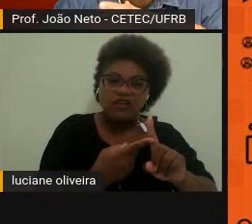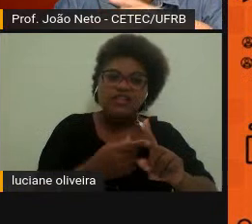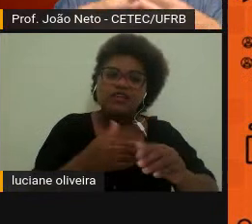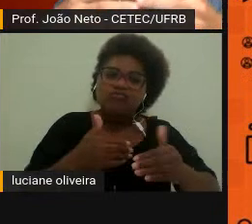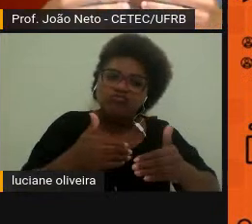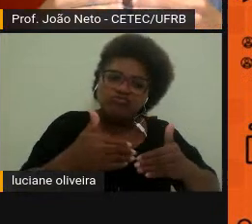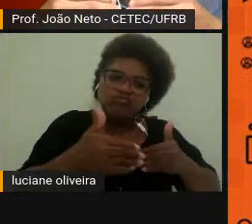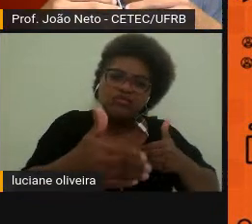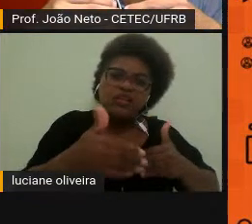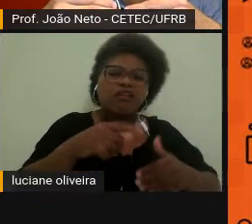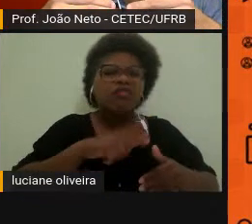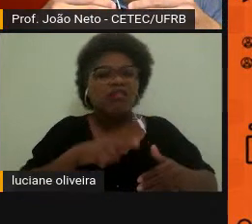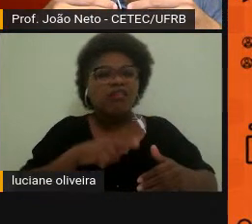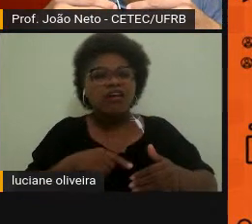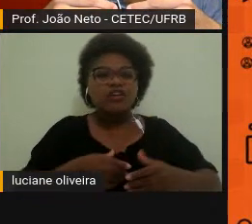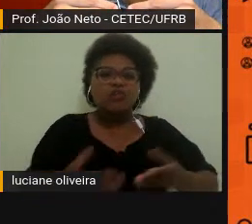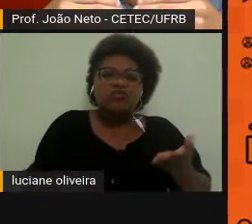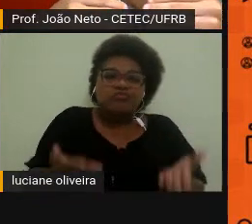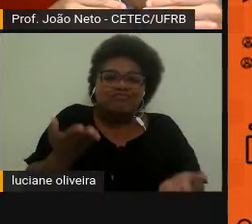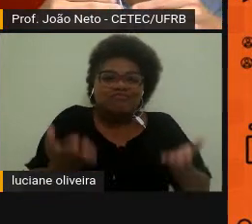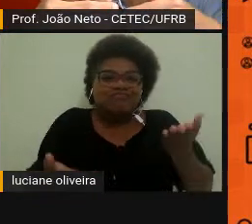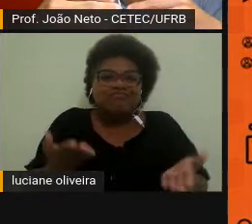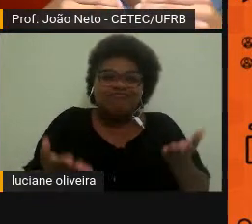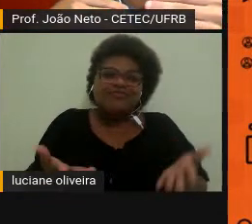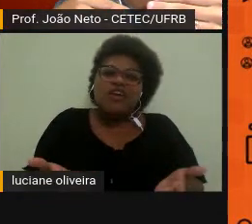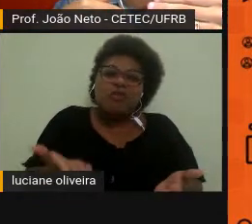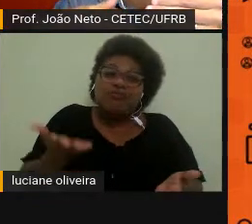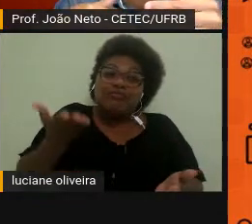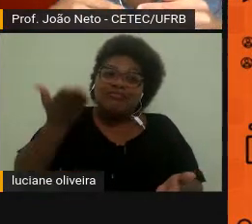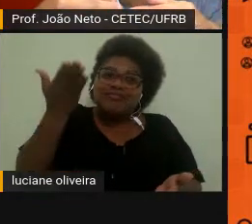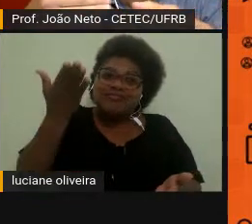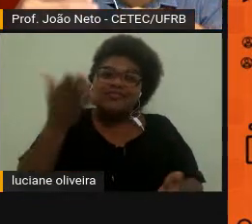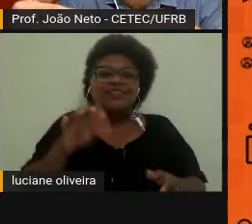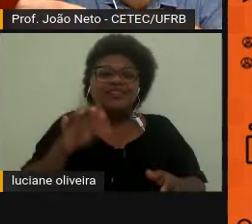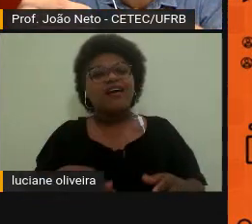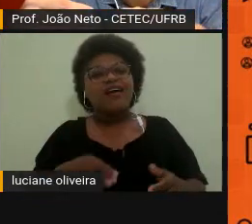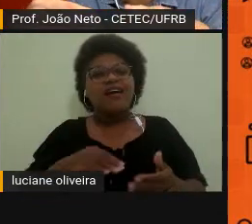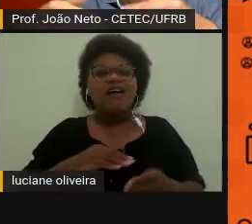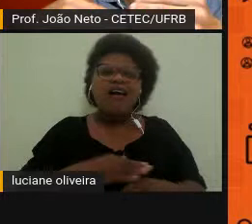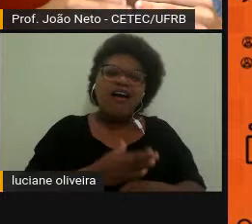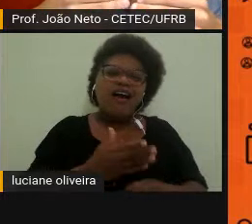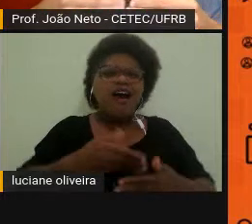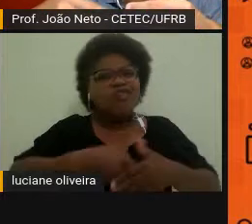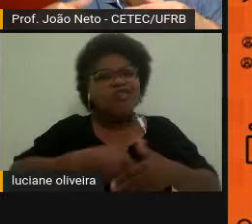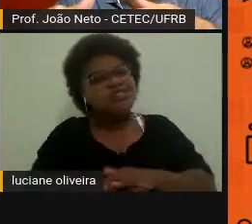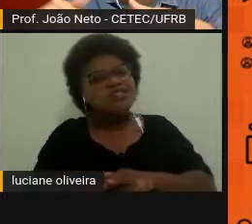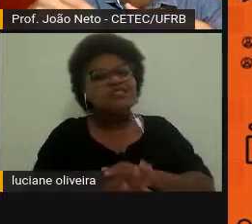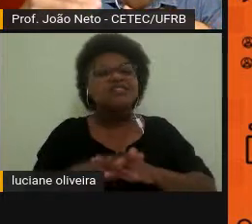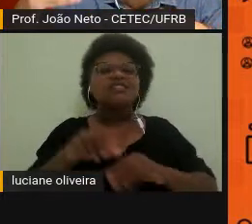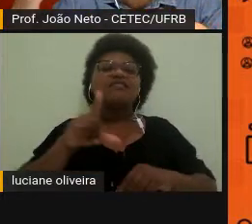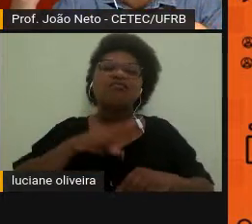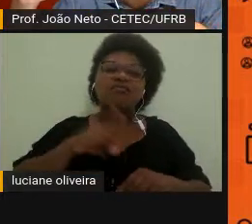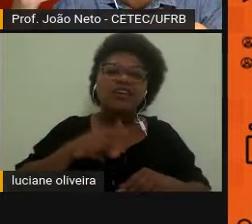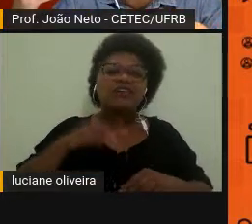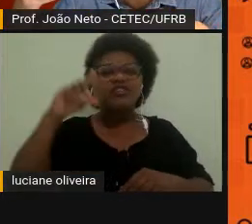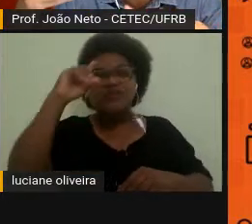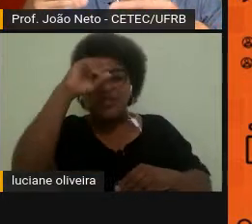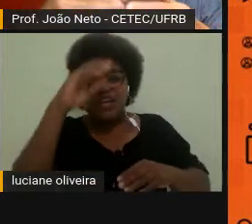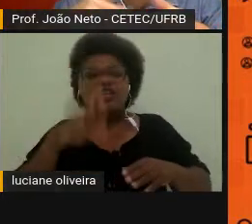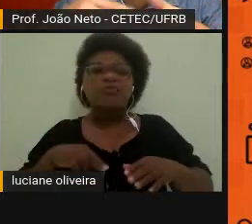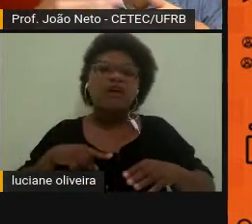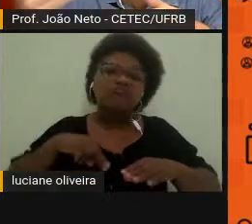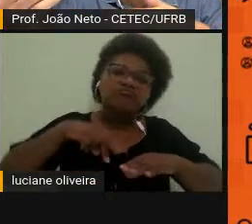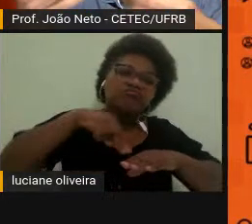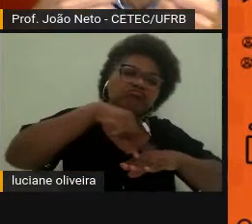peso alterado ela tem algumas vezes ela tem alguma dificuldade de locomoção alguma dificuldade para subir escadas